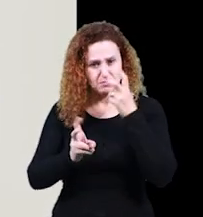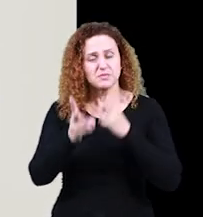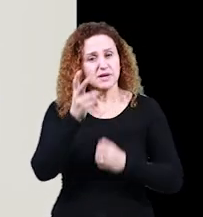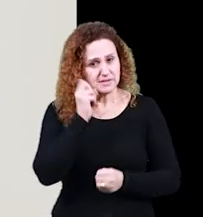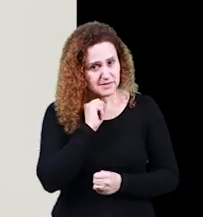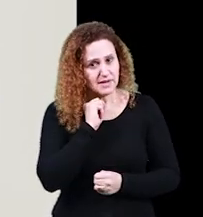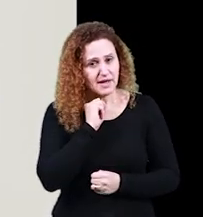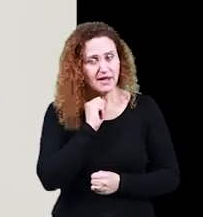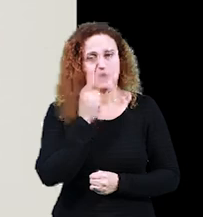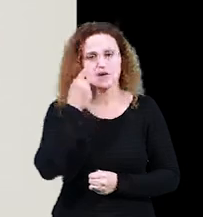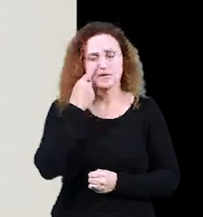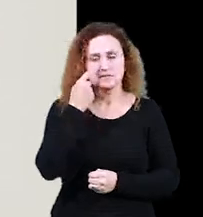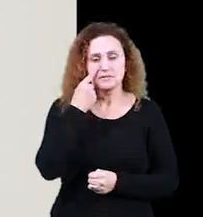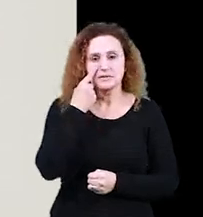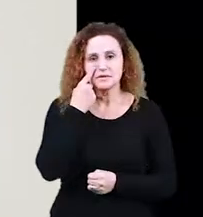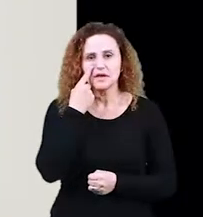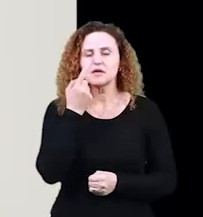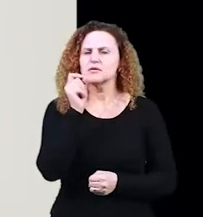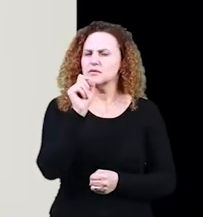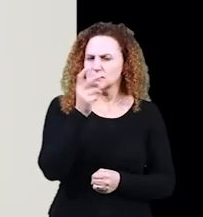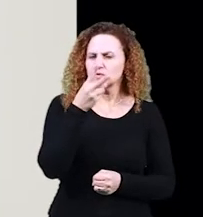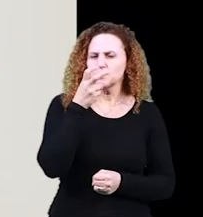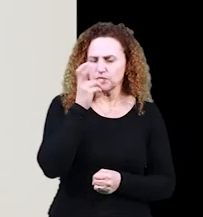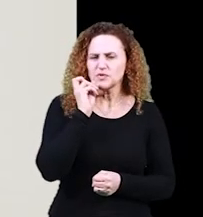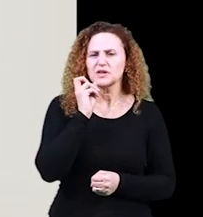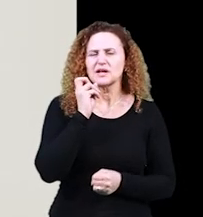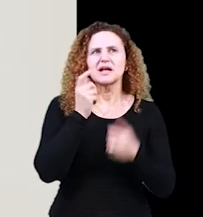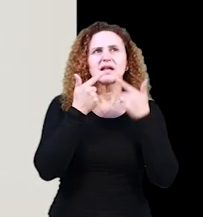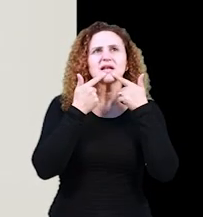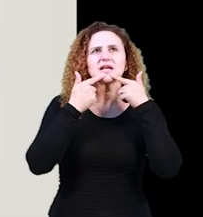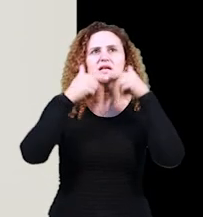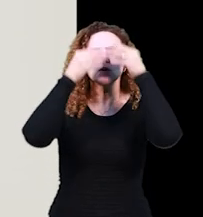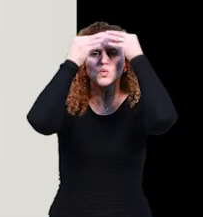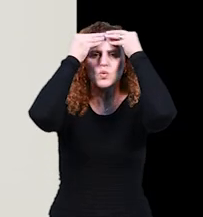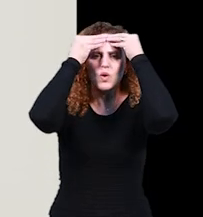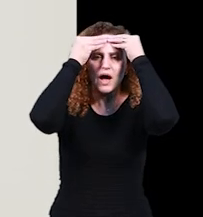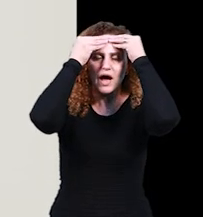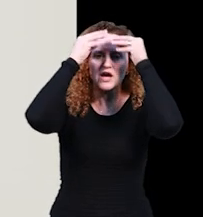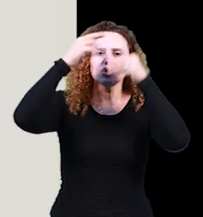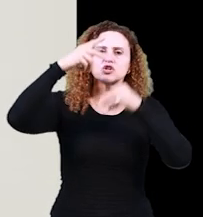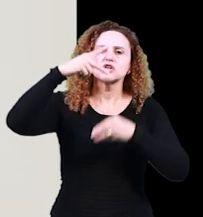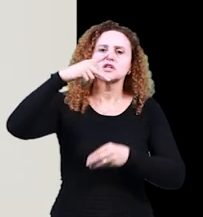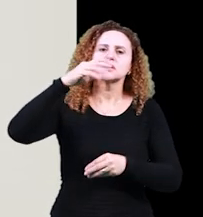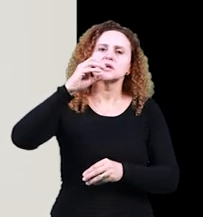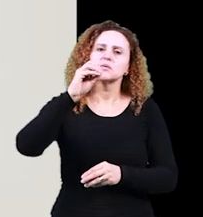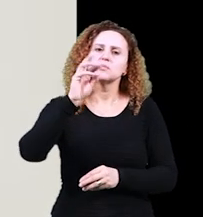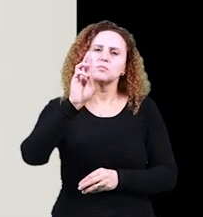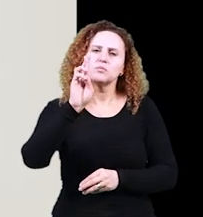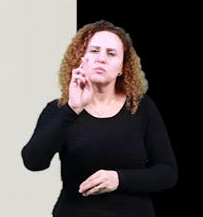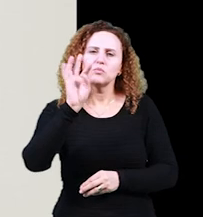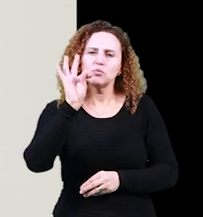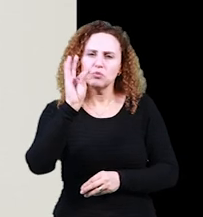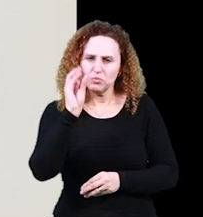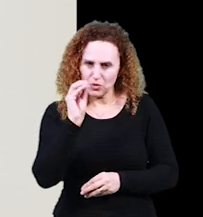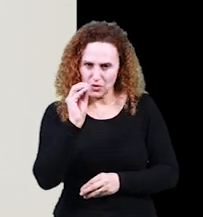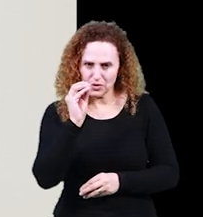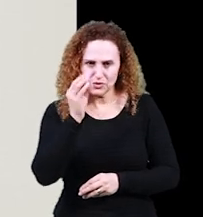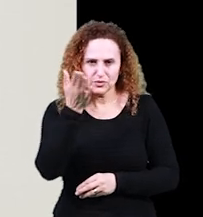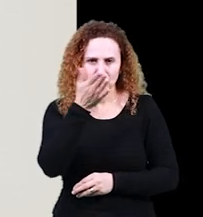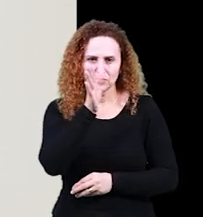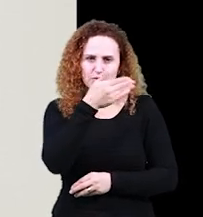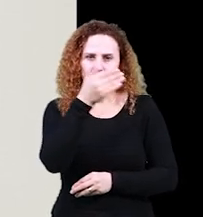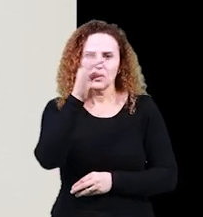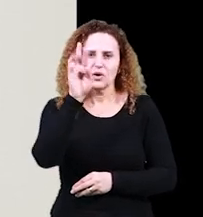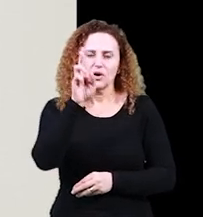um retorno à gramática depois Royal né que é claro que em outro tempo e por outra perspectiva mas também achava que as